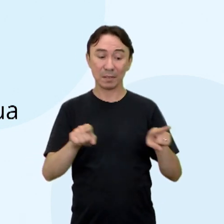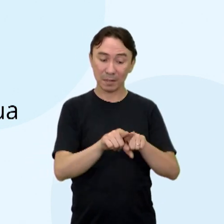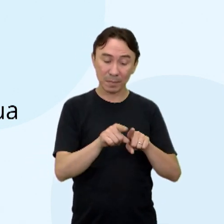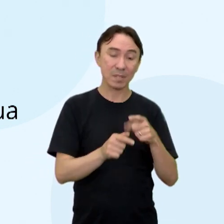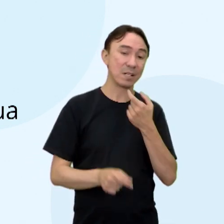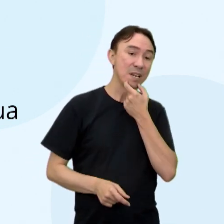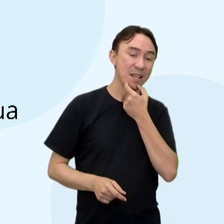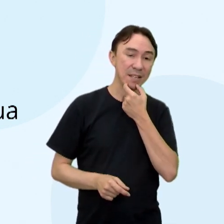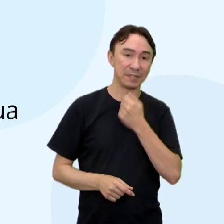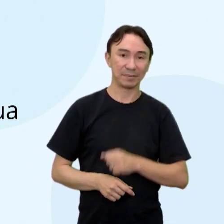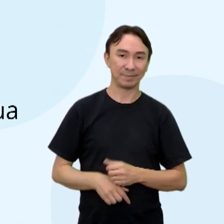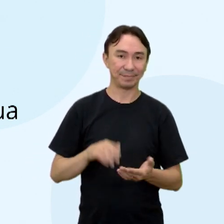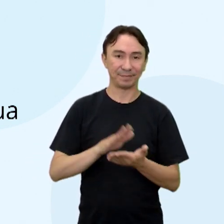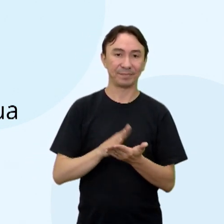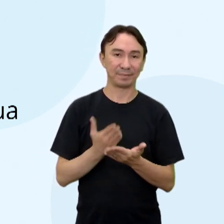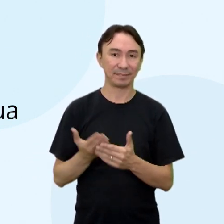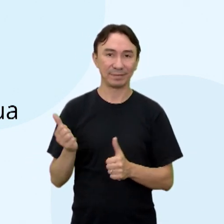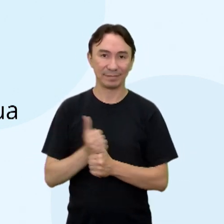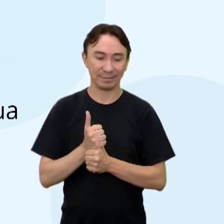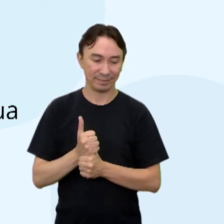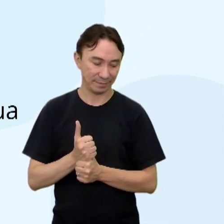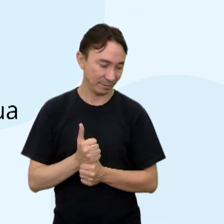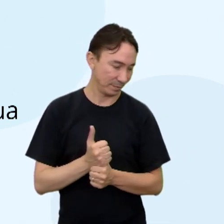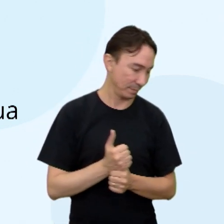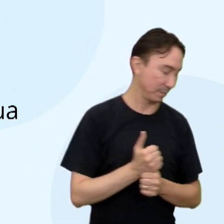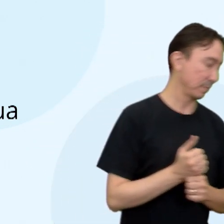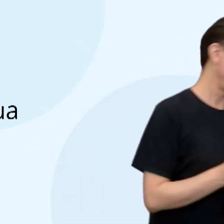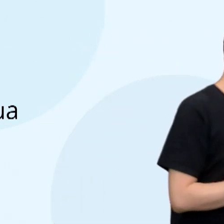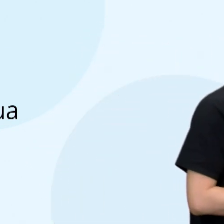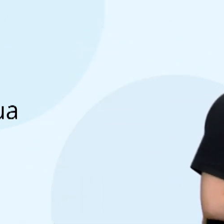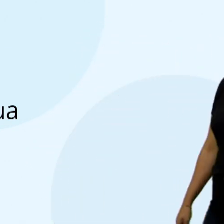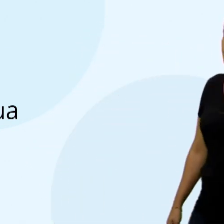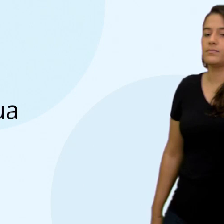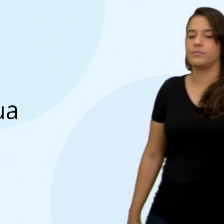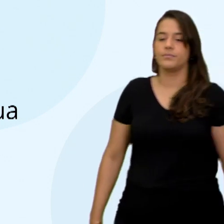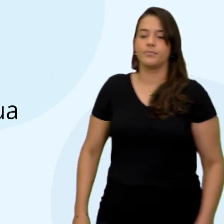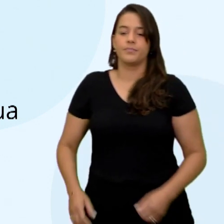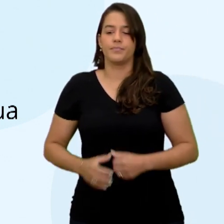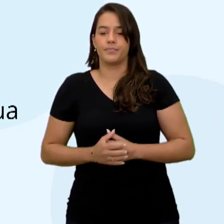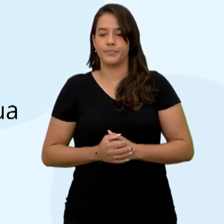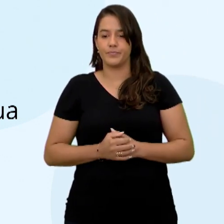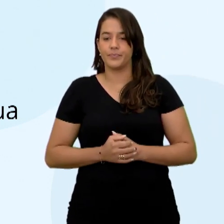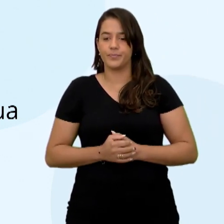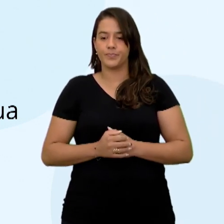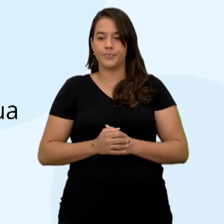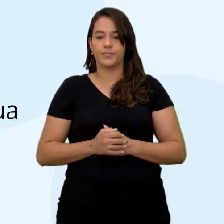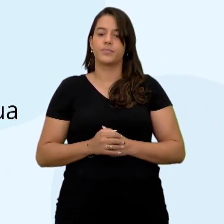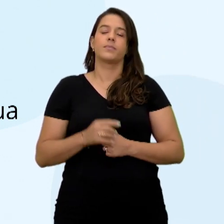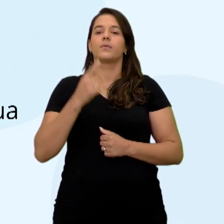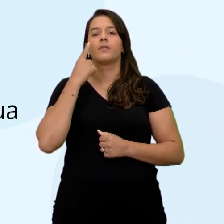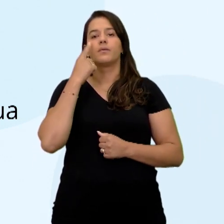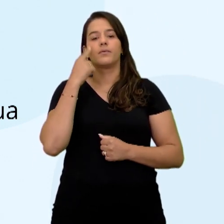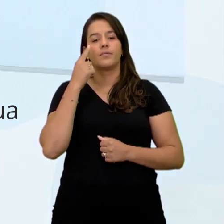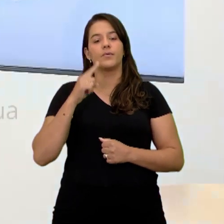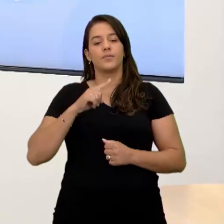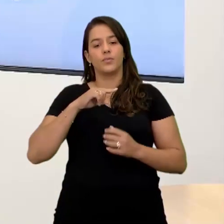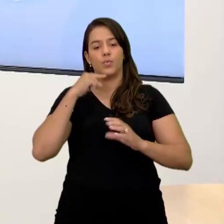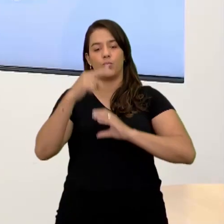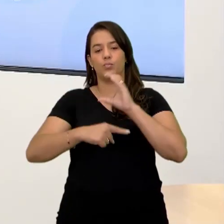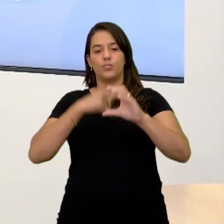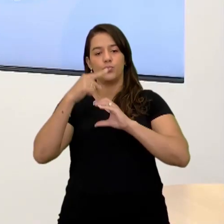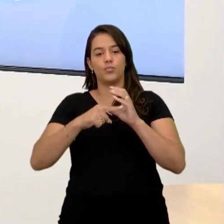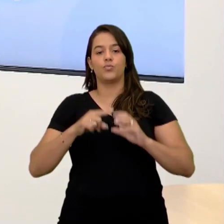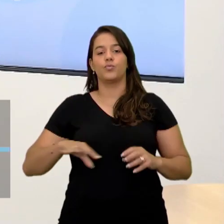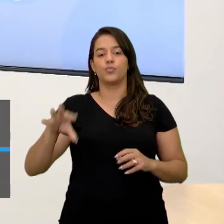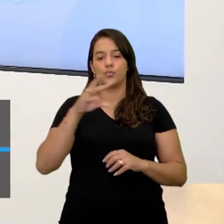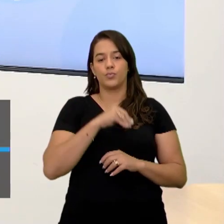inglesa. Mas vou avisar para vocês, tá bom? Eu vou pesquisar notícia, vou observar a notícia do mundo inteiro. Tem um canal Creative